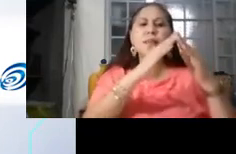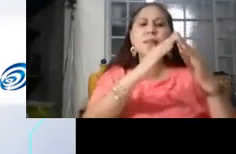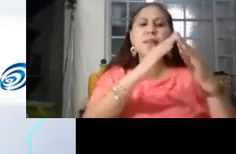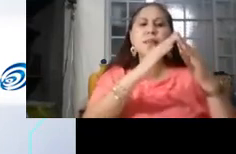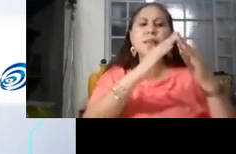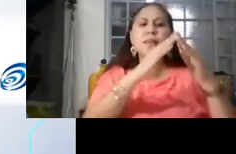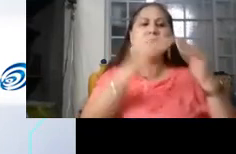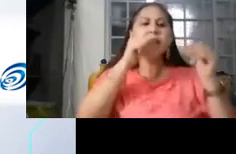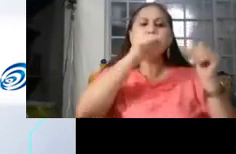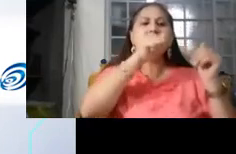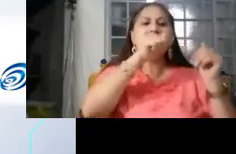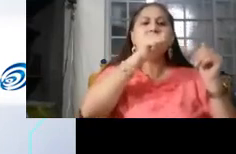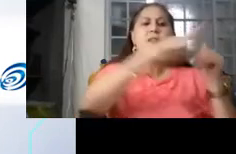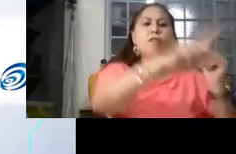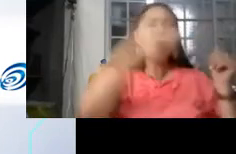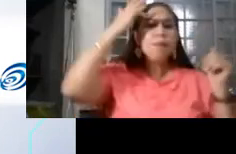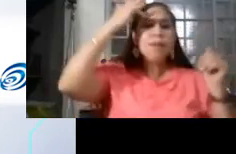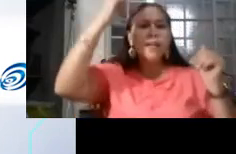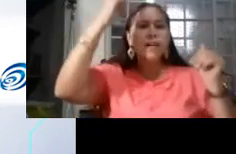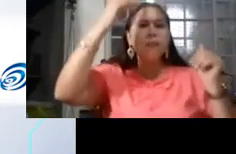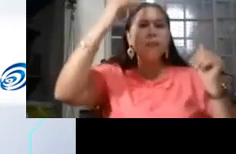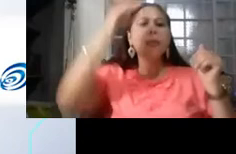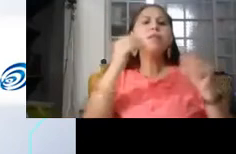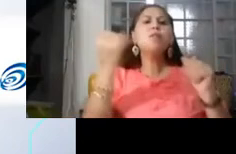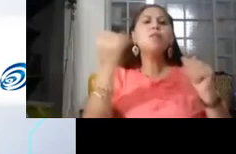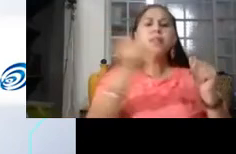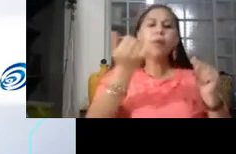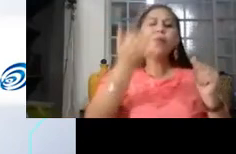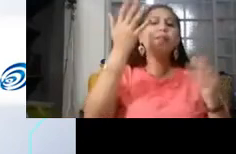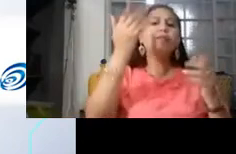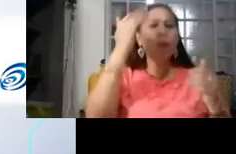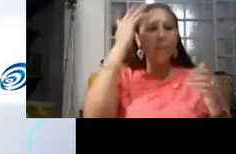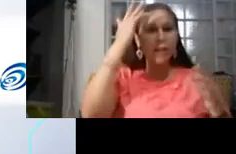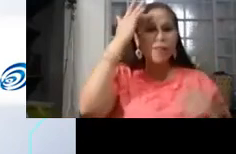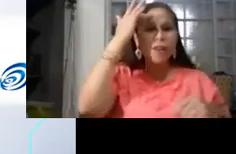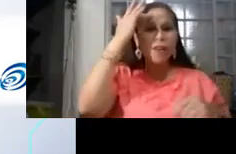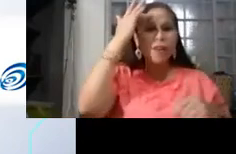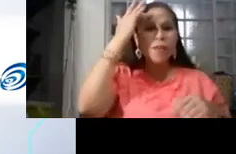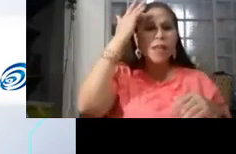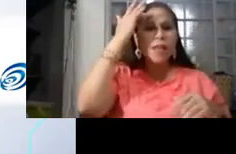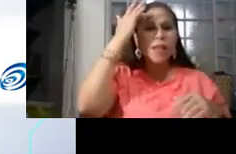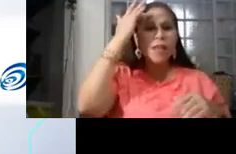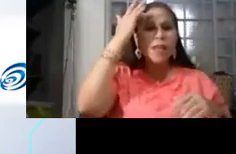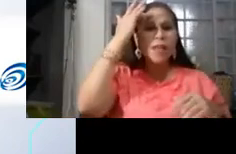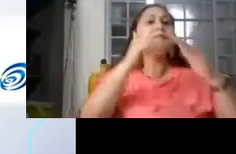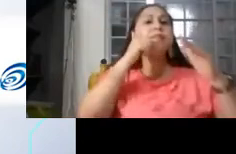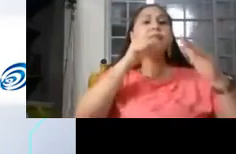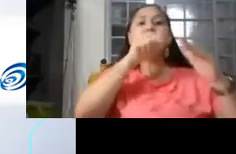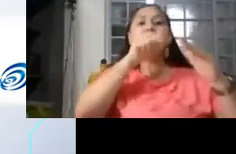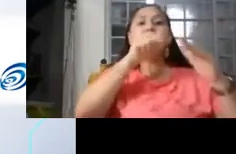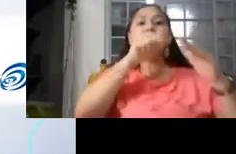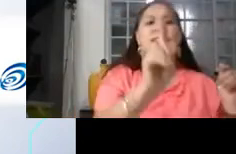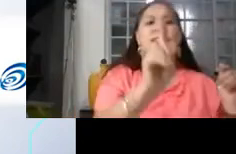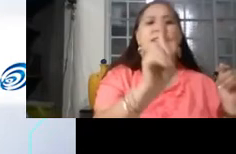mãe. Casa de mãe, vou amanhã. Se o mais importante for amanhã, ele vai começar amanhã. Casa de